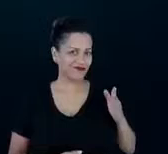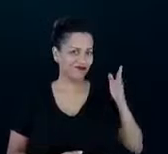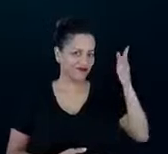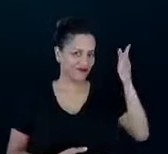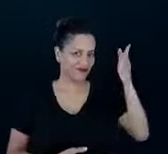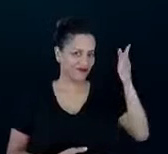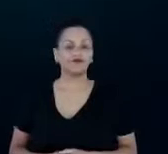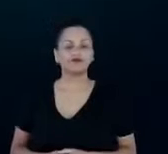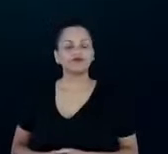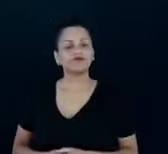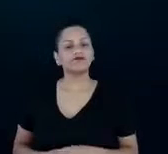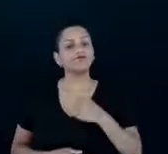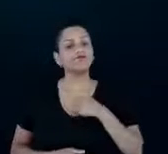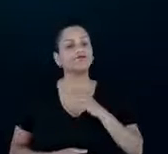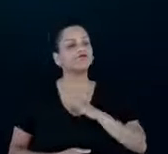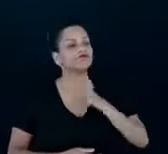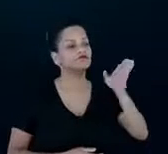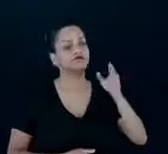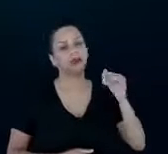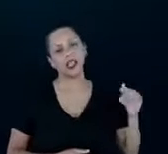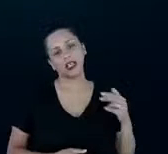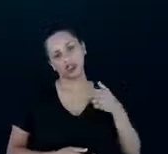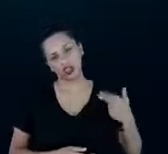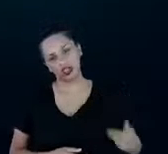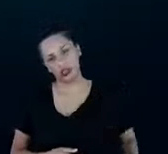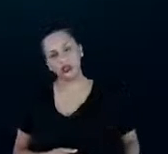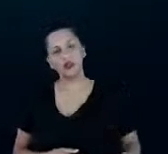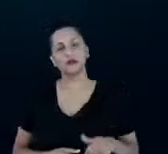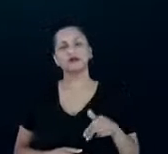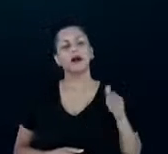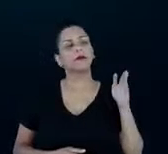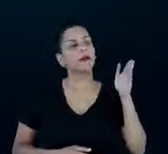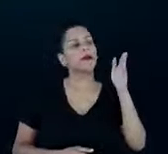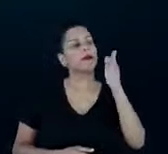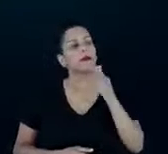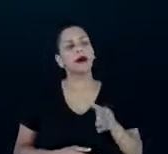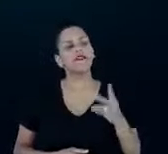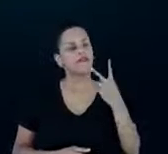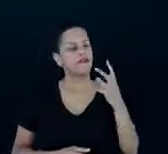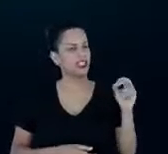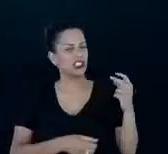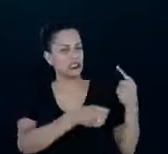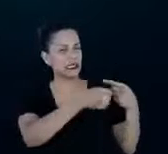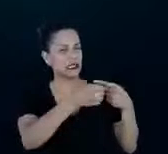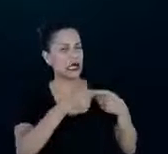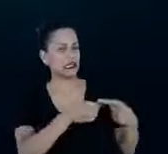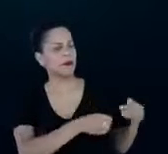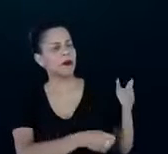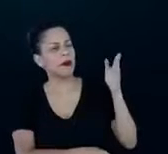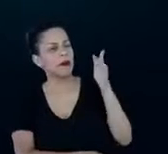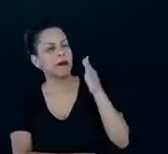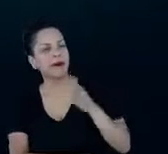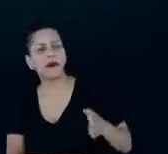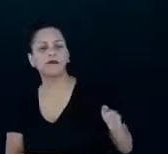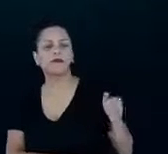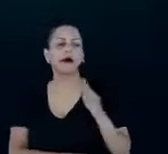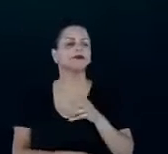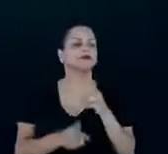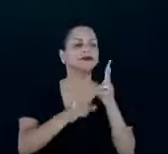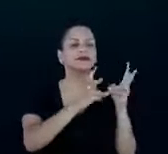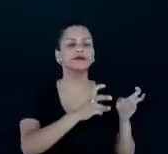para a China eu Visitei lá mais de 20 cidades e deu uma rodada muito profunda no ecossistema